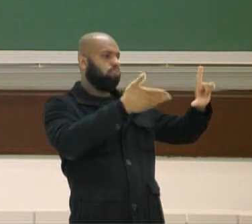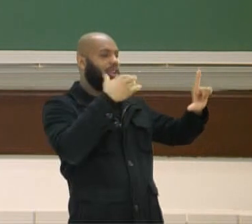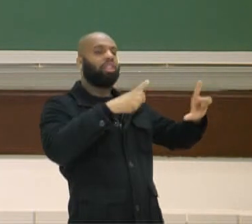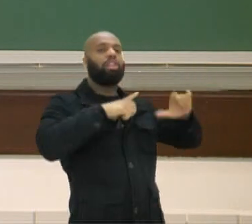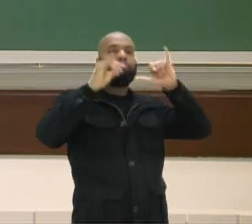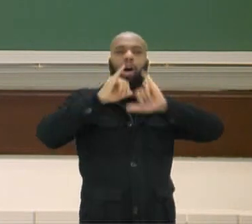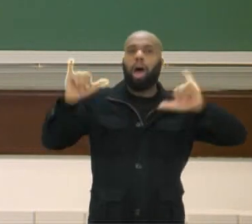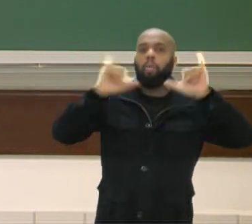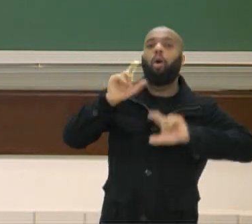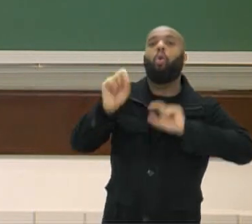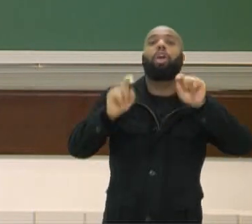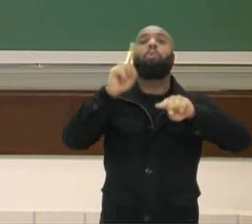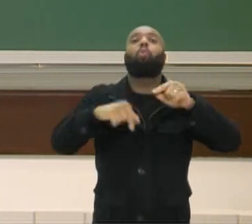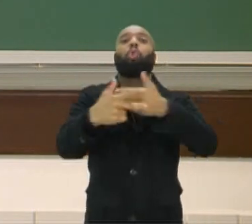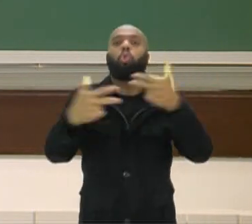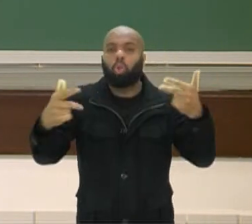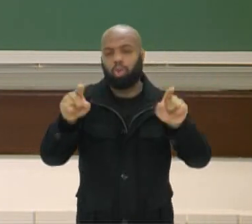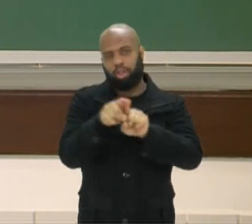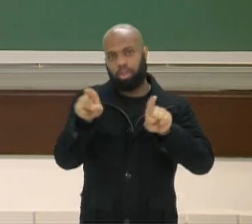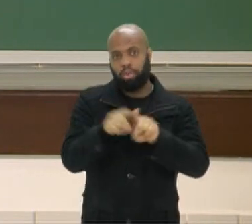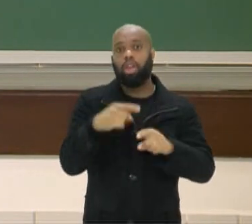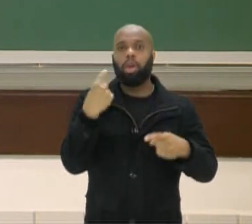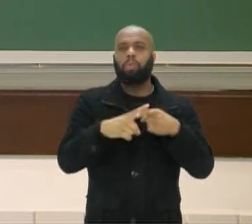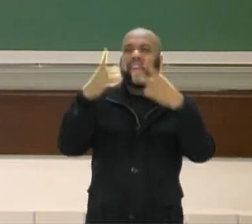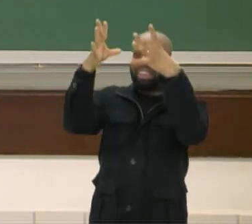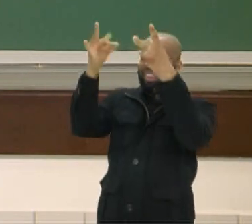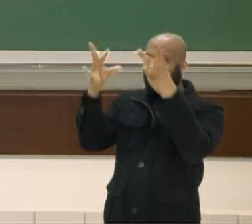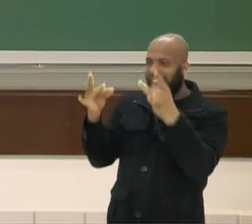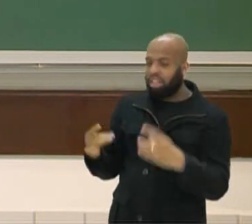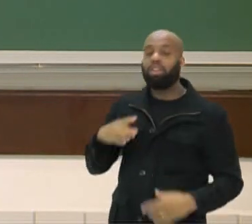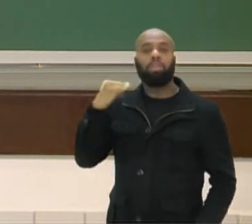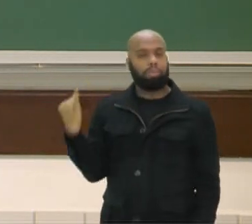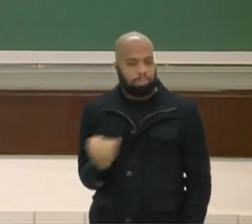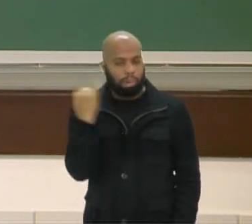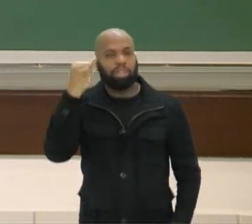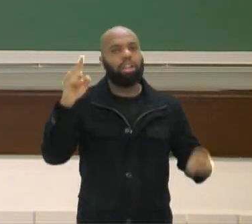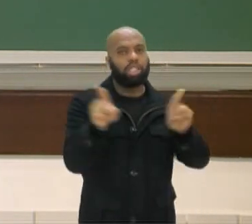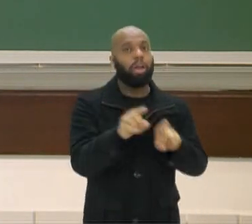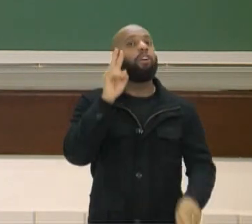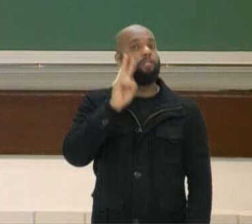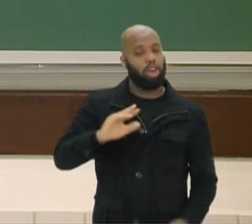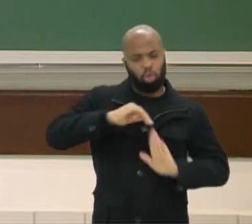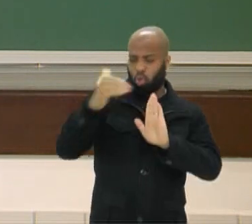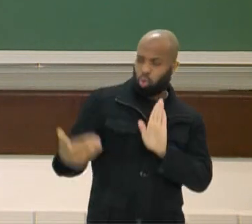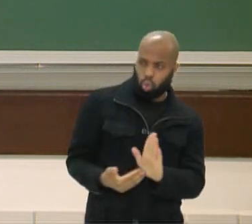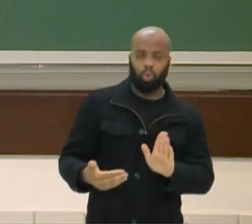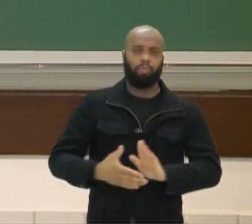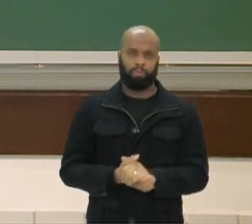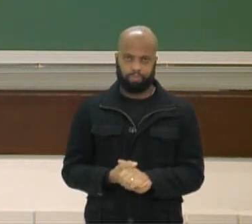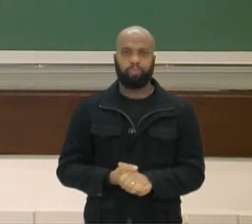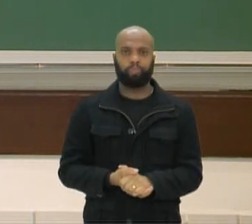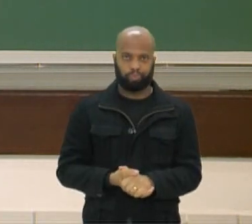que produto que é, tá? Então, qualquer detalhe é importante ser levado em consideração.